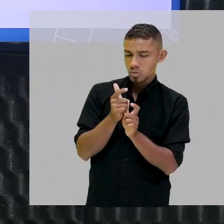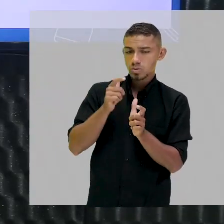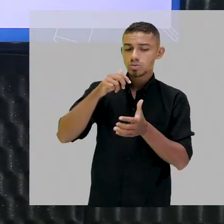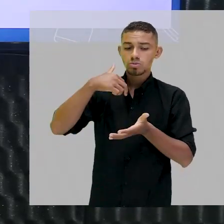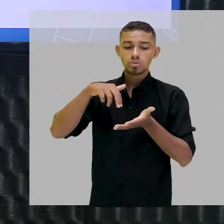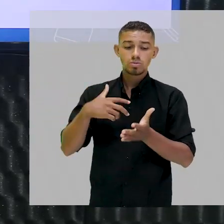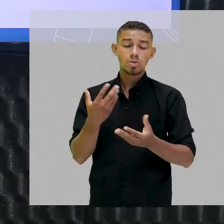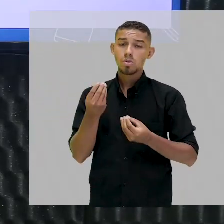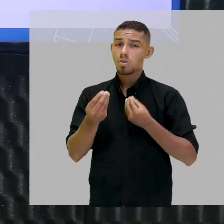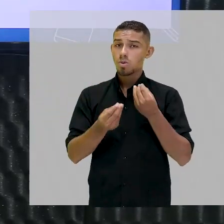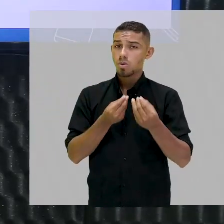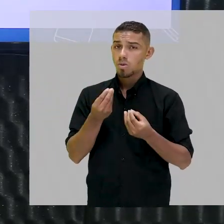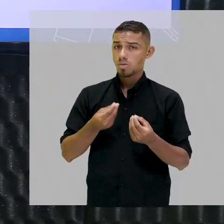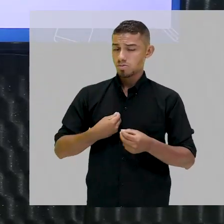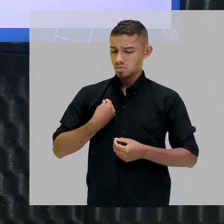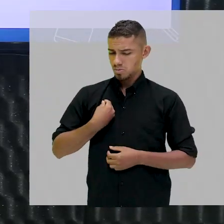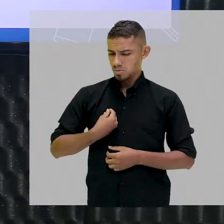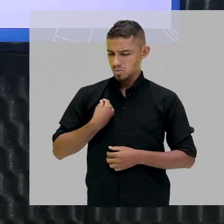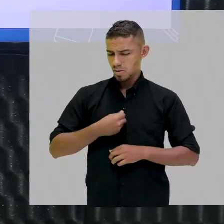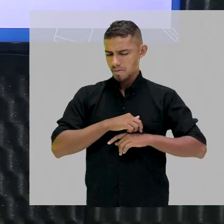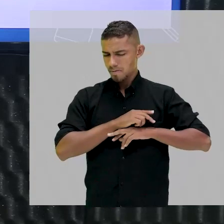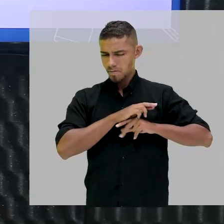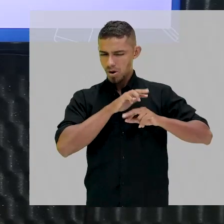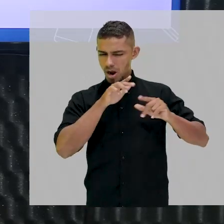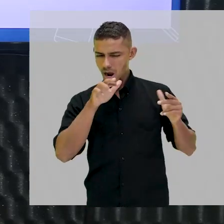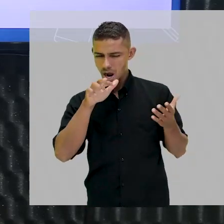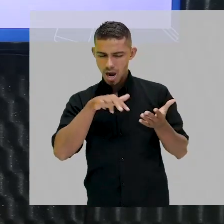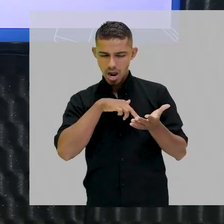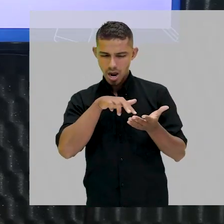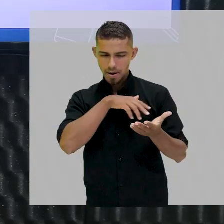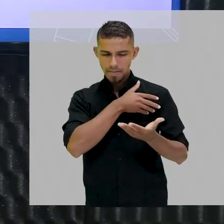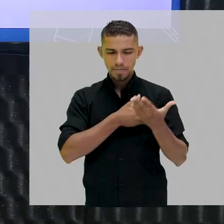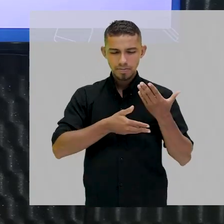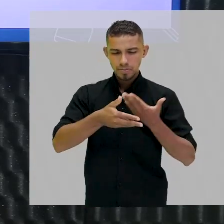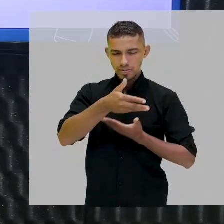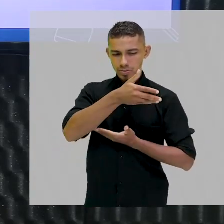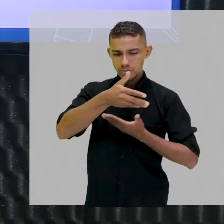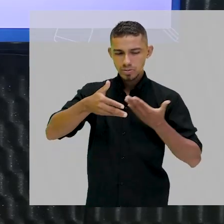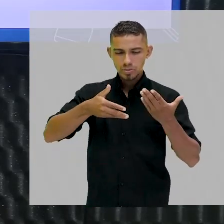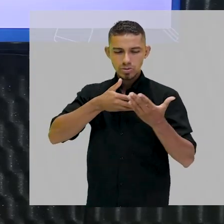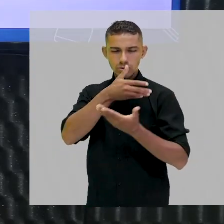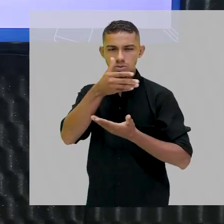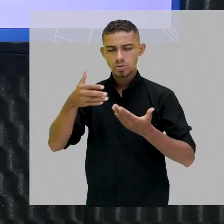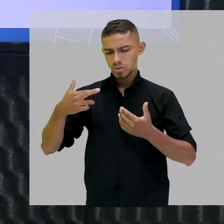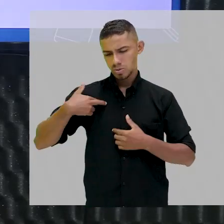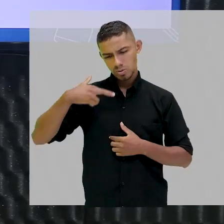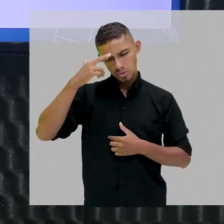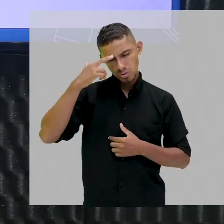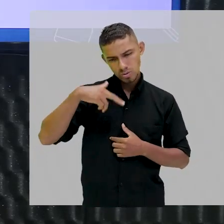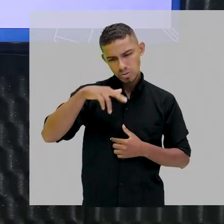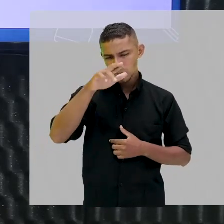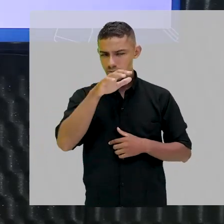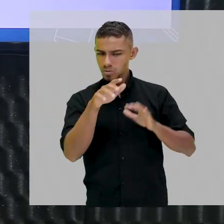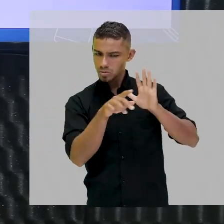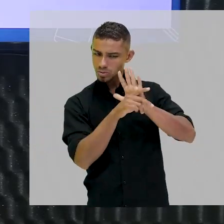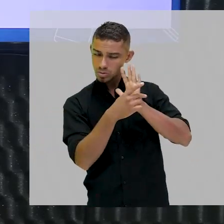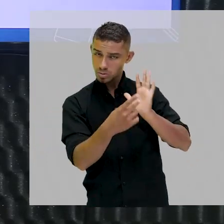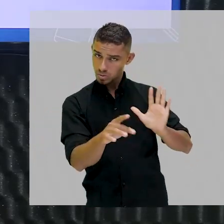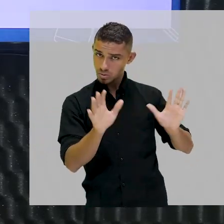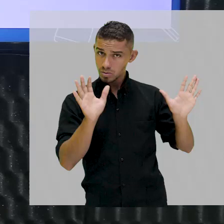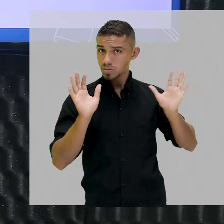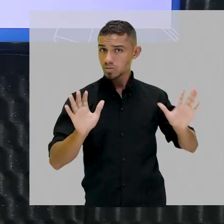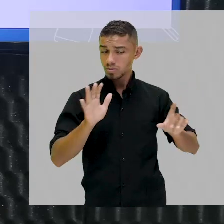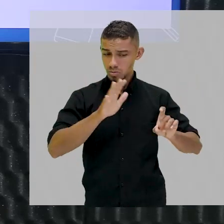porque como existiam muitas danças que estavam envolvendo ali rituais, né? Alguns movimentos